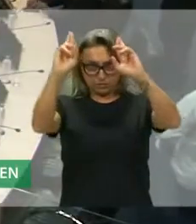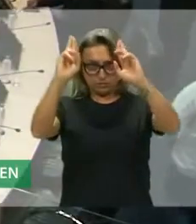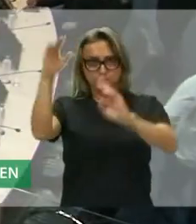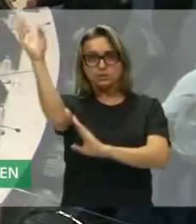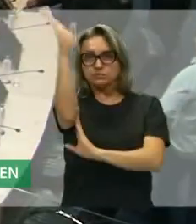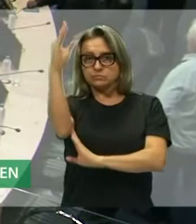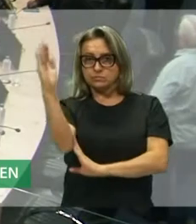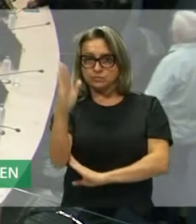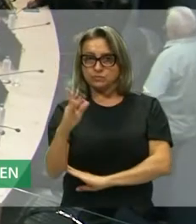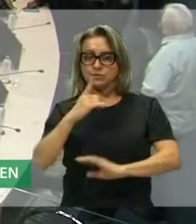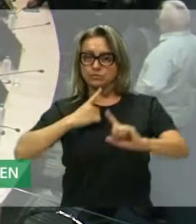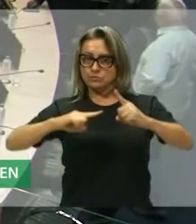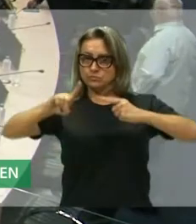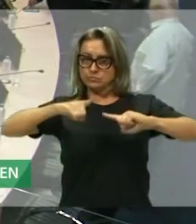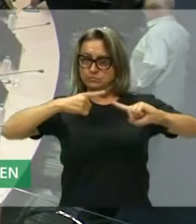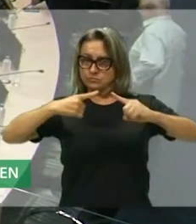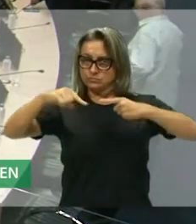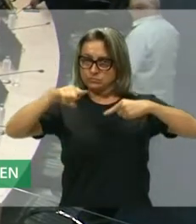Brasileiro.